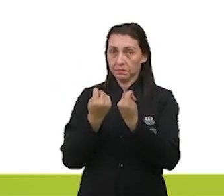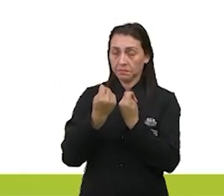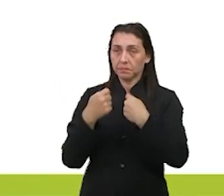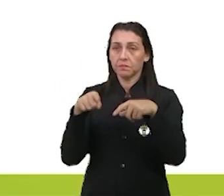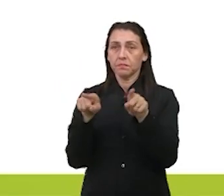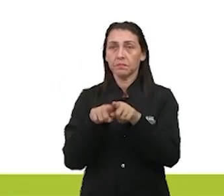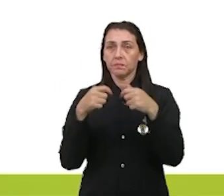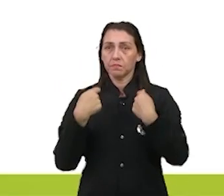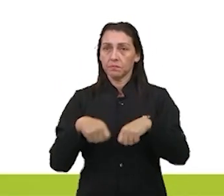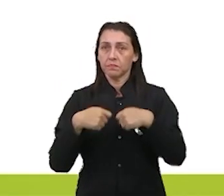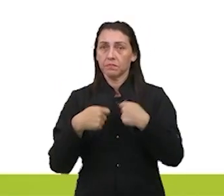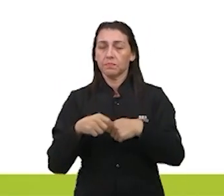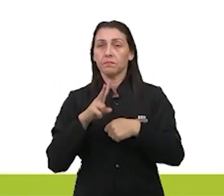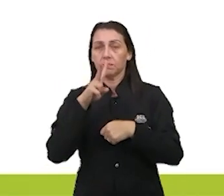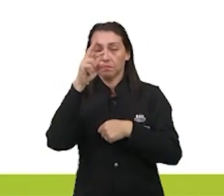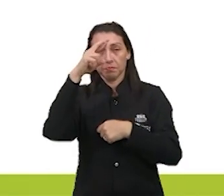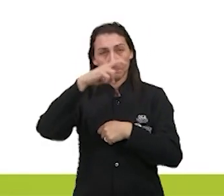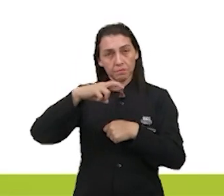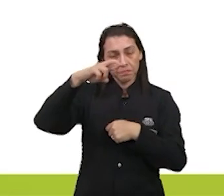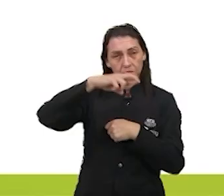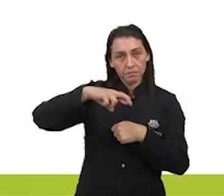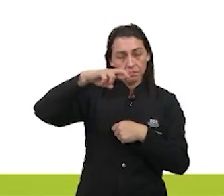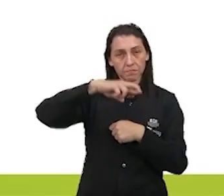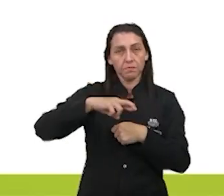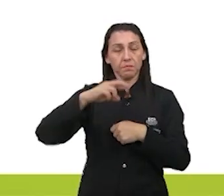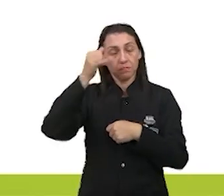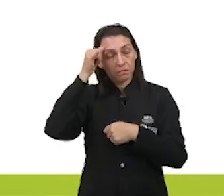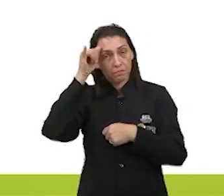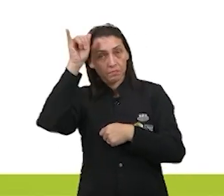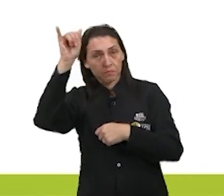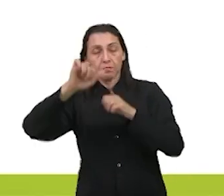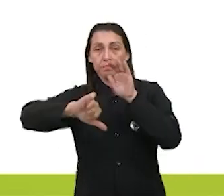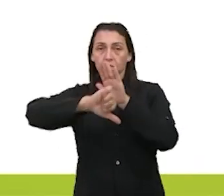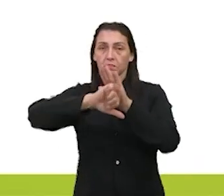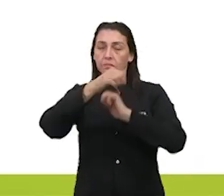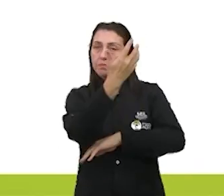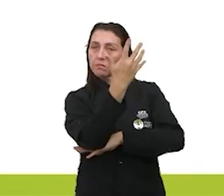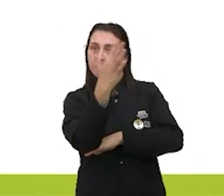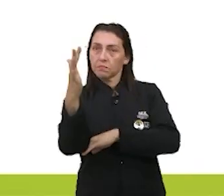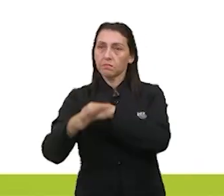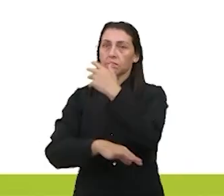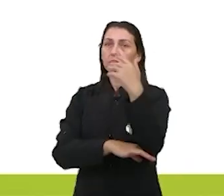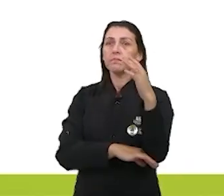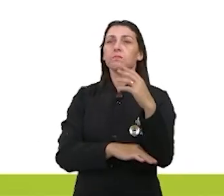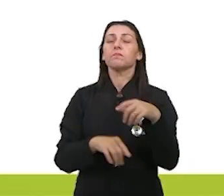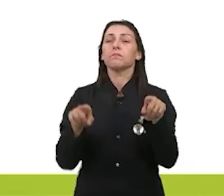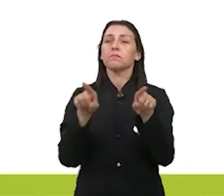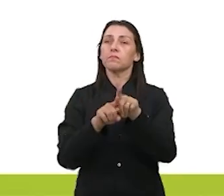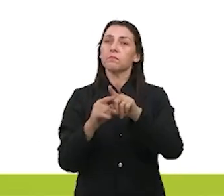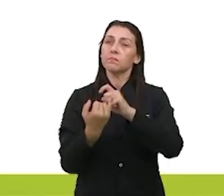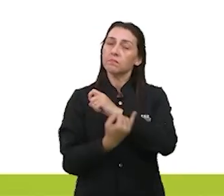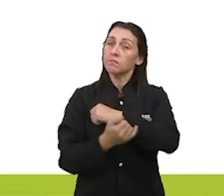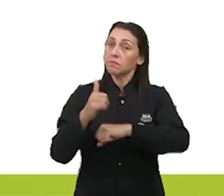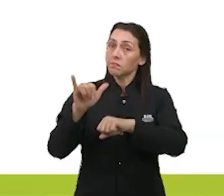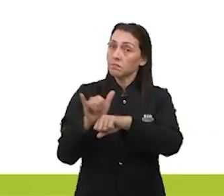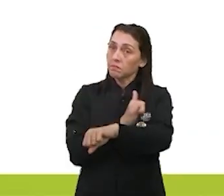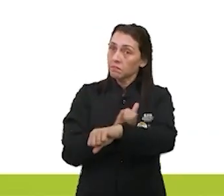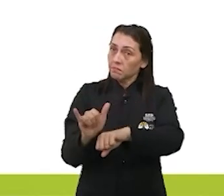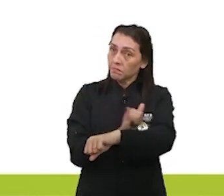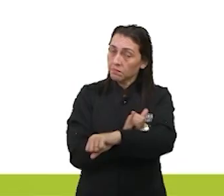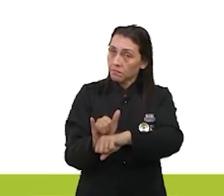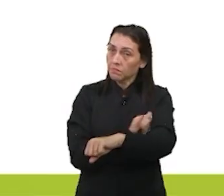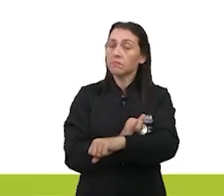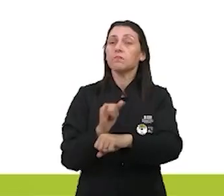É necessário fortalecer a fiscalização e o combate aos crimes ambientais, como eu já falei. Investimentos